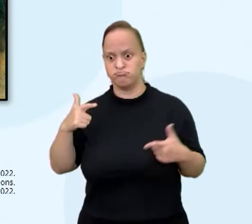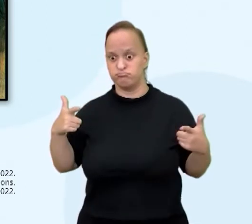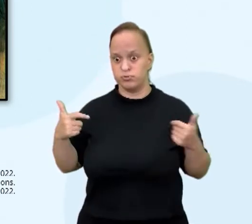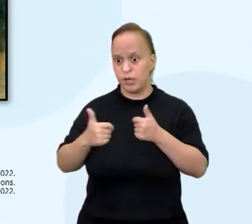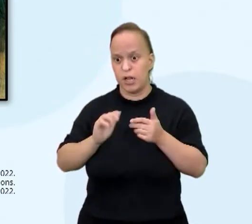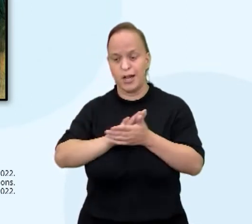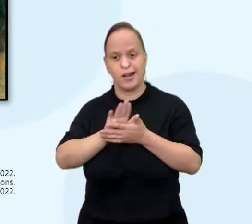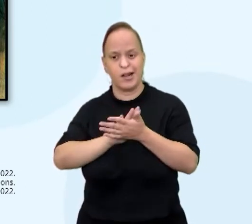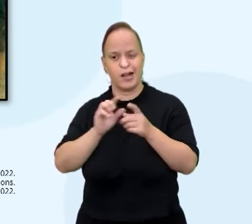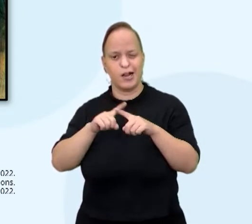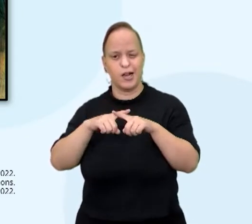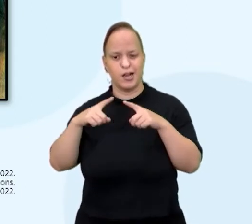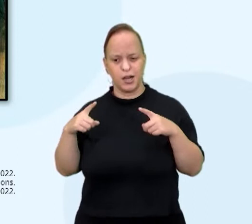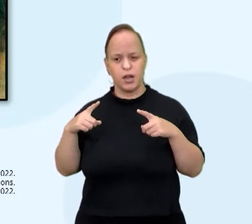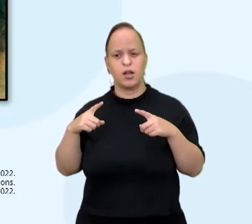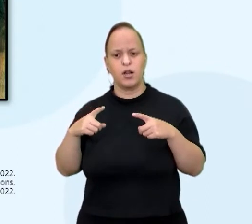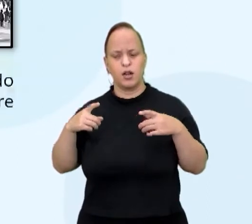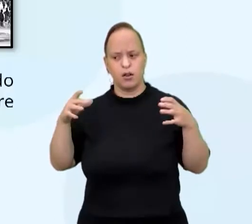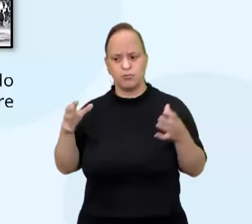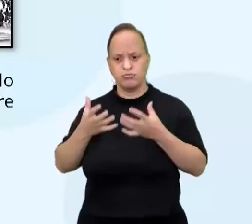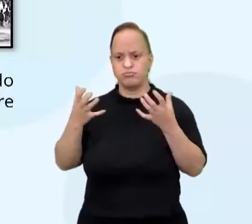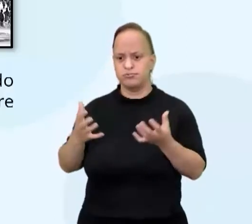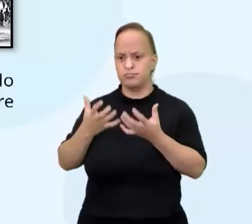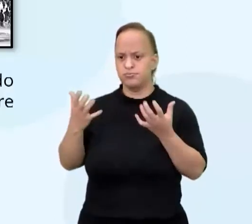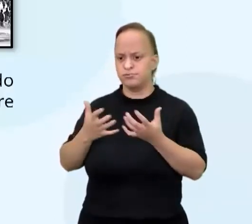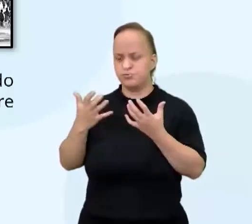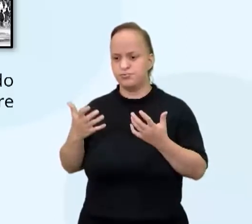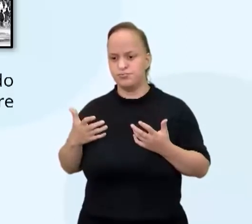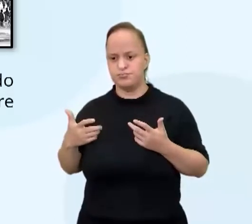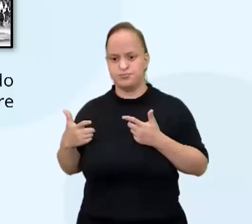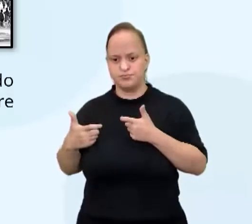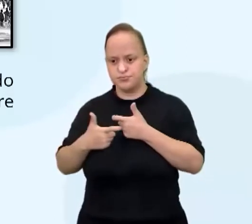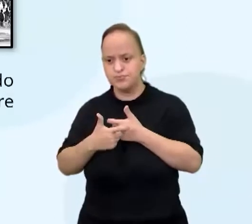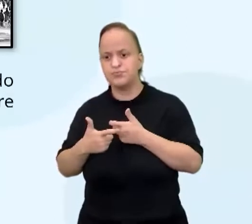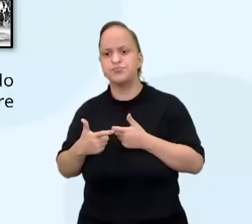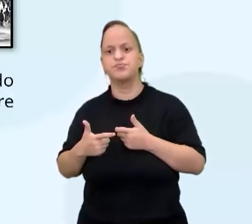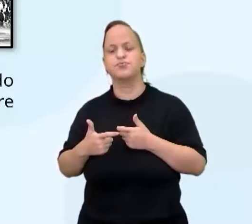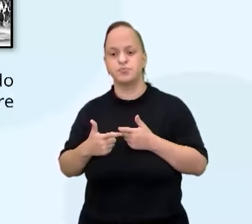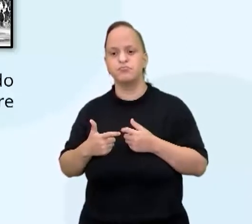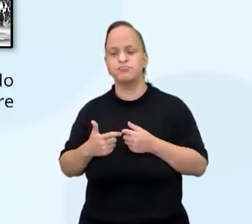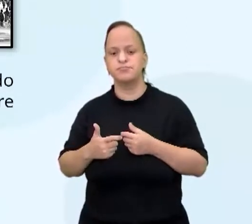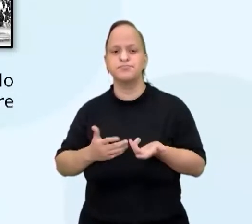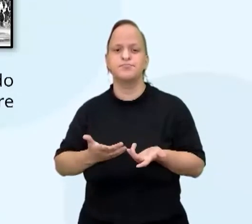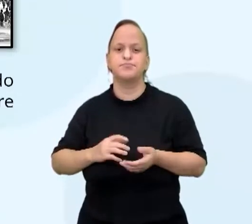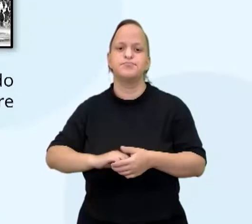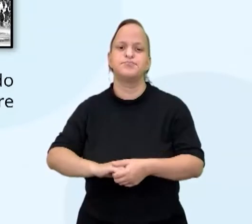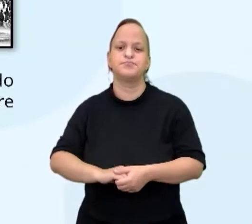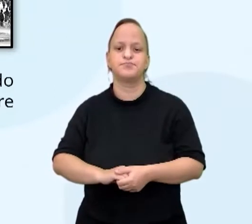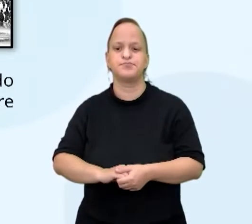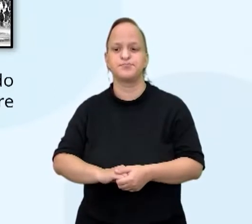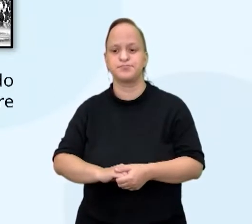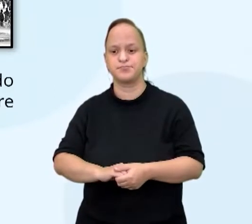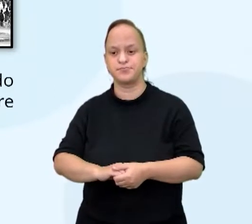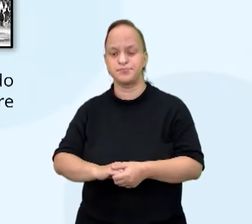fazendo um alto investimento em novos armamentos. E para representar a Belle Époque, esse período,